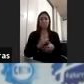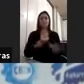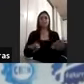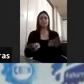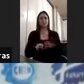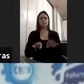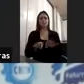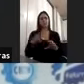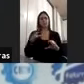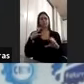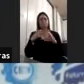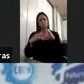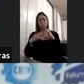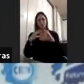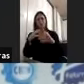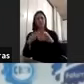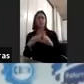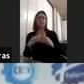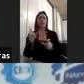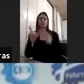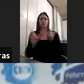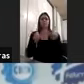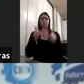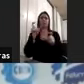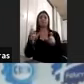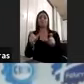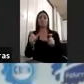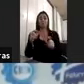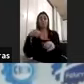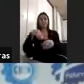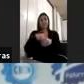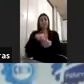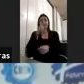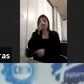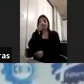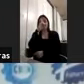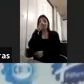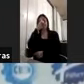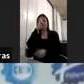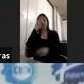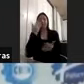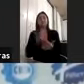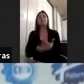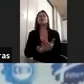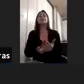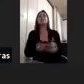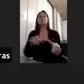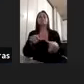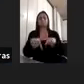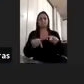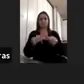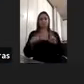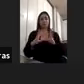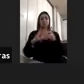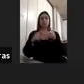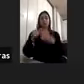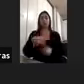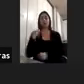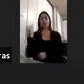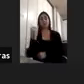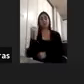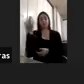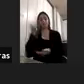pessoas demitidas na UTI. Então, ele falou, são articulados. E são mesmo. Assim, eu até comentei, a